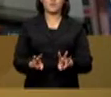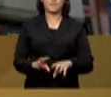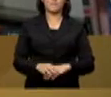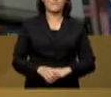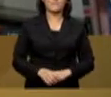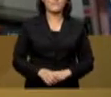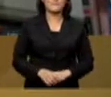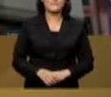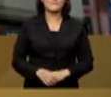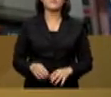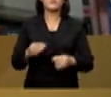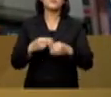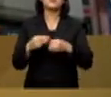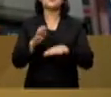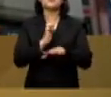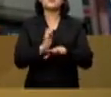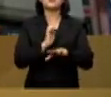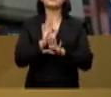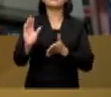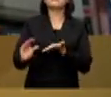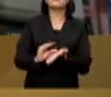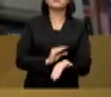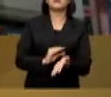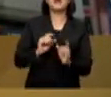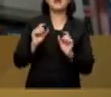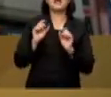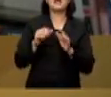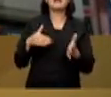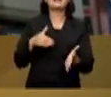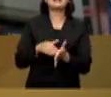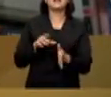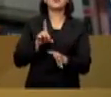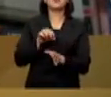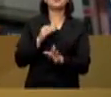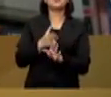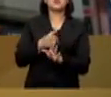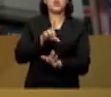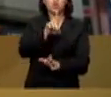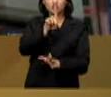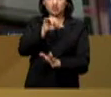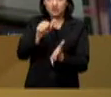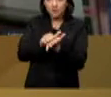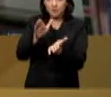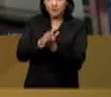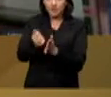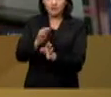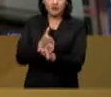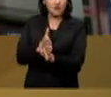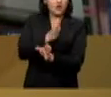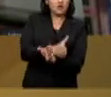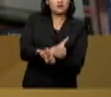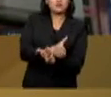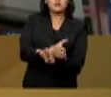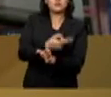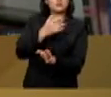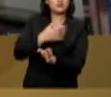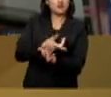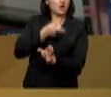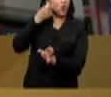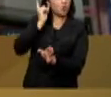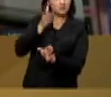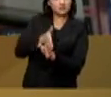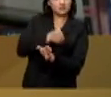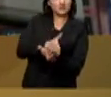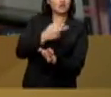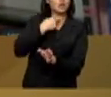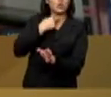imposto até a véspera da data da publicação da ata de julgamento do mérito, vedando nesse caso que os